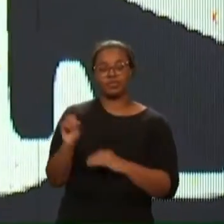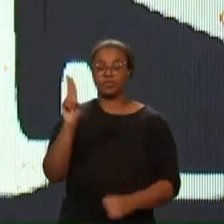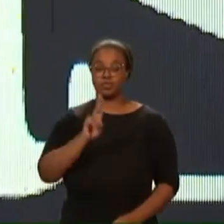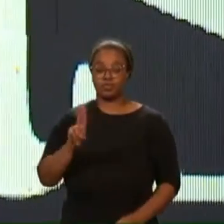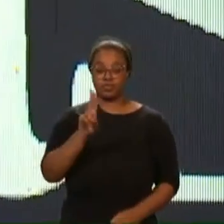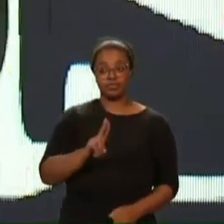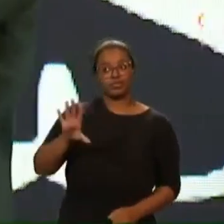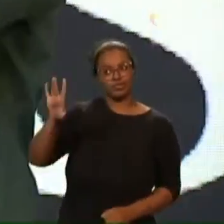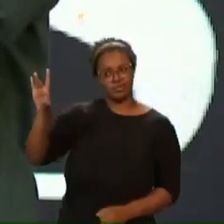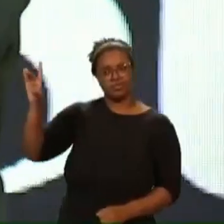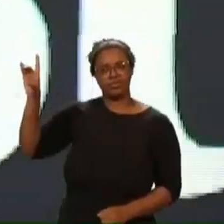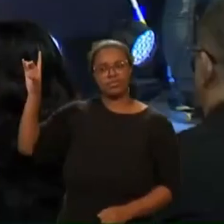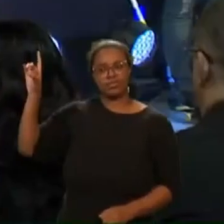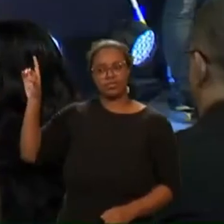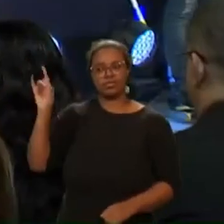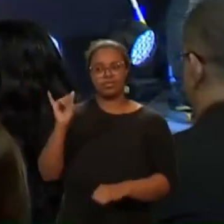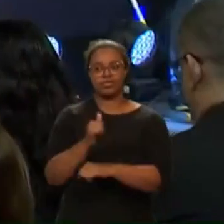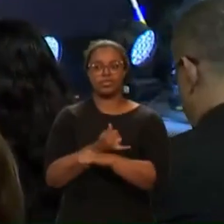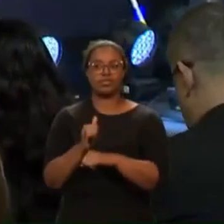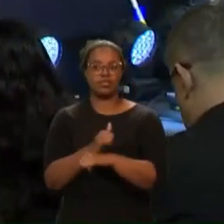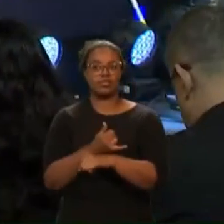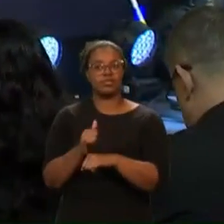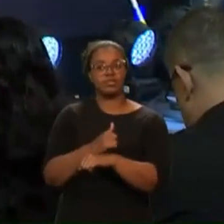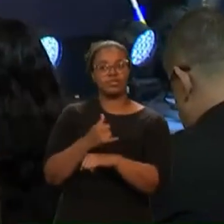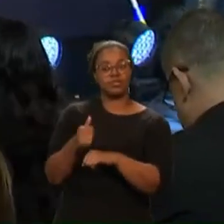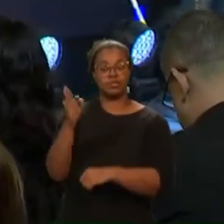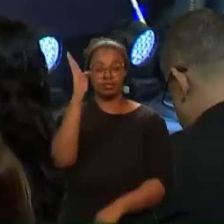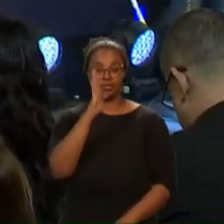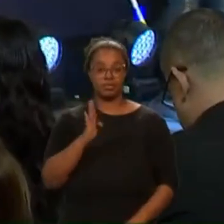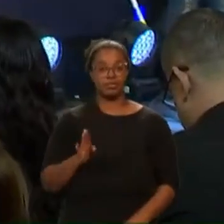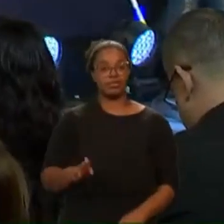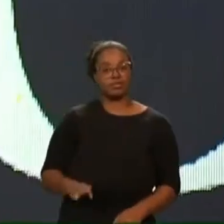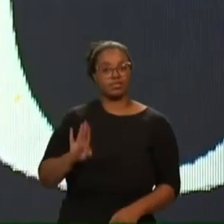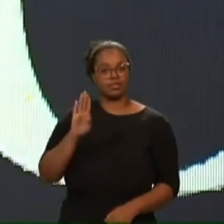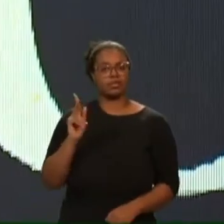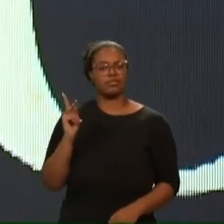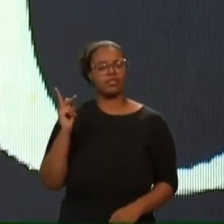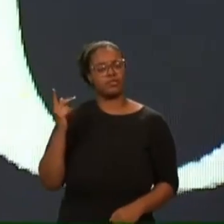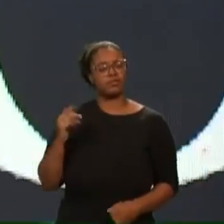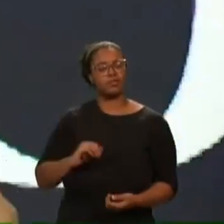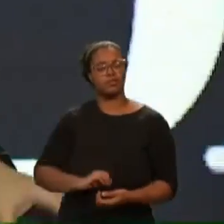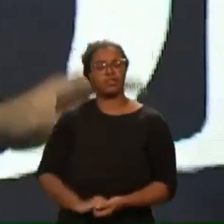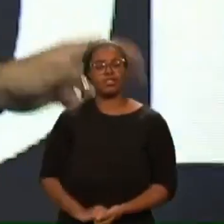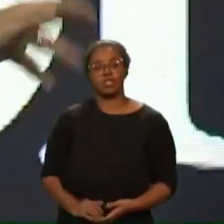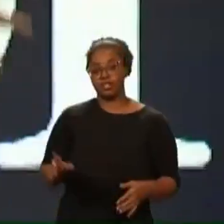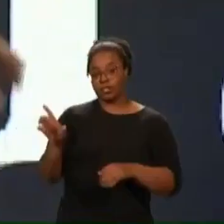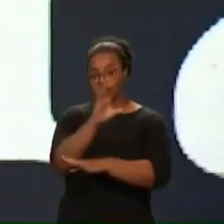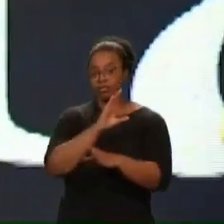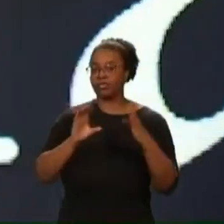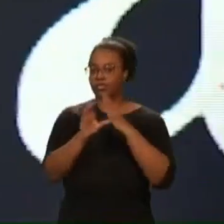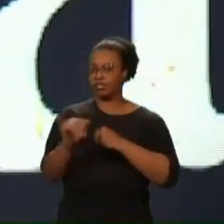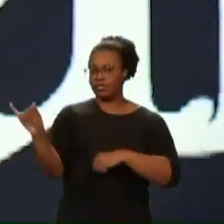Deus Belo Horizonte pro Brasil e pro mundo e como Carisma Matriz nesse tempo o Senhor nos